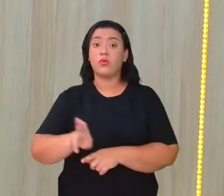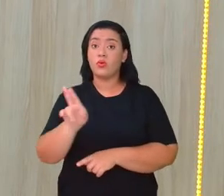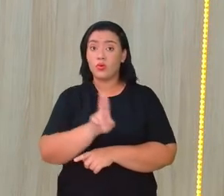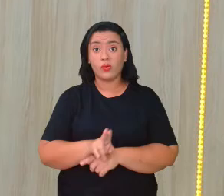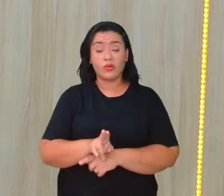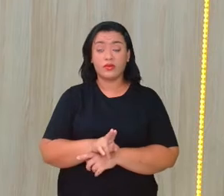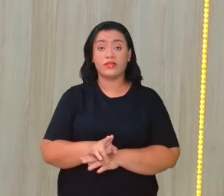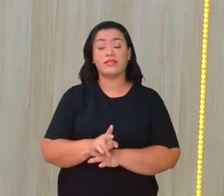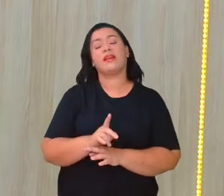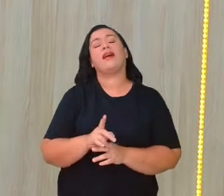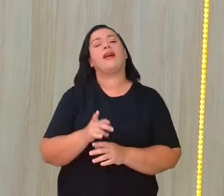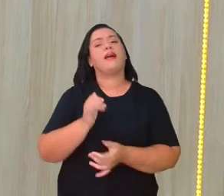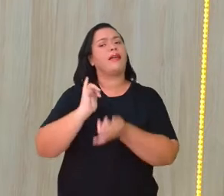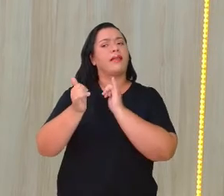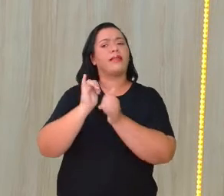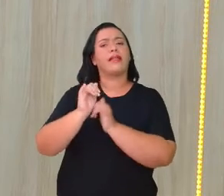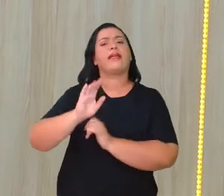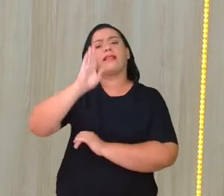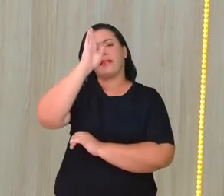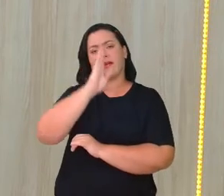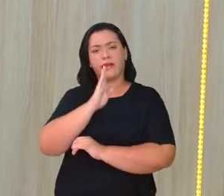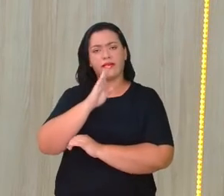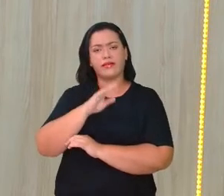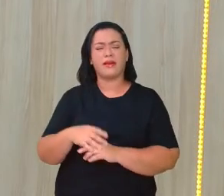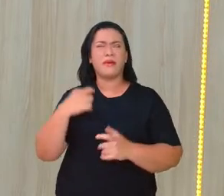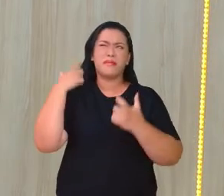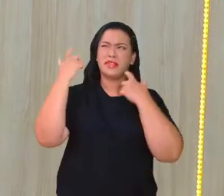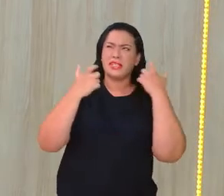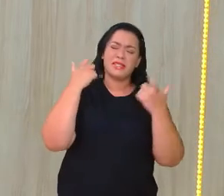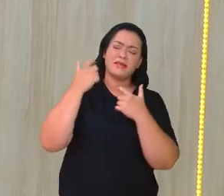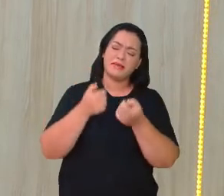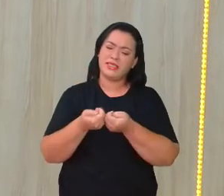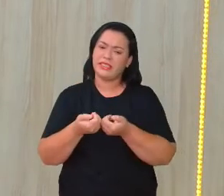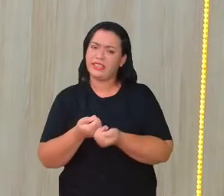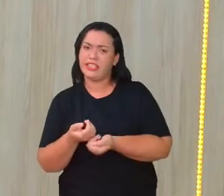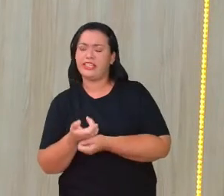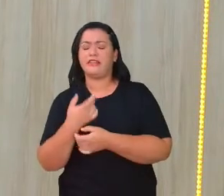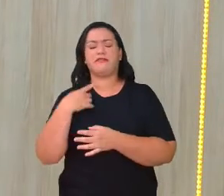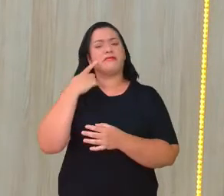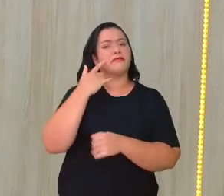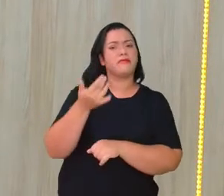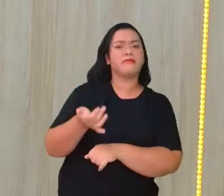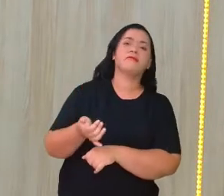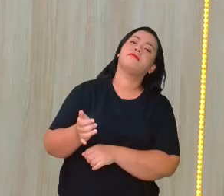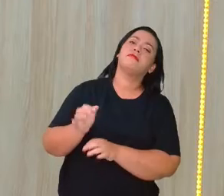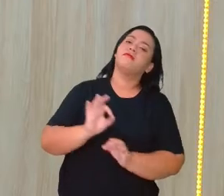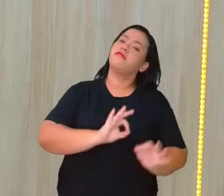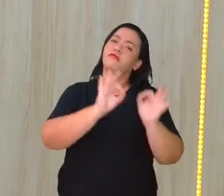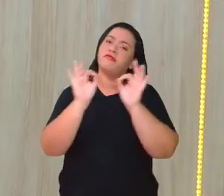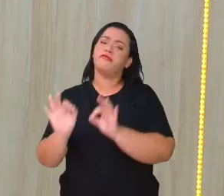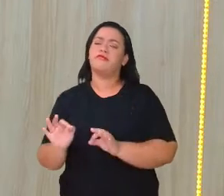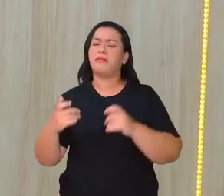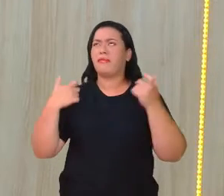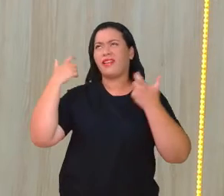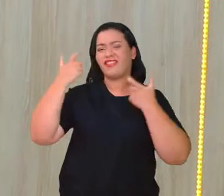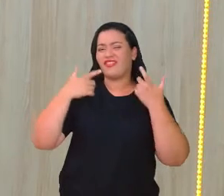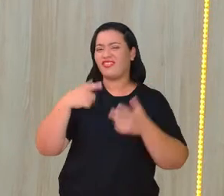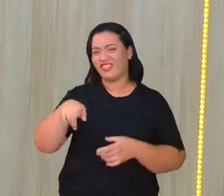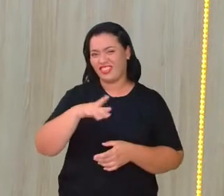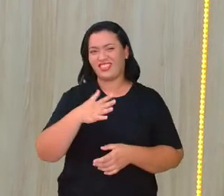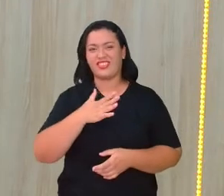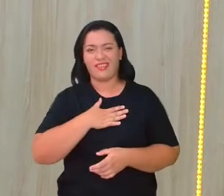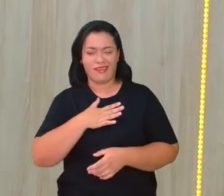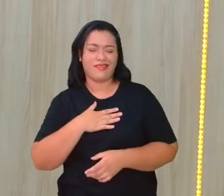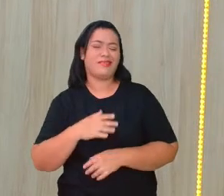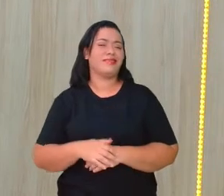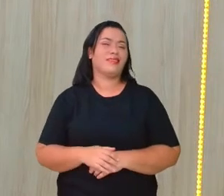consumir os dados móveis. Então não precisa se preocupar em joguinho, em vídeos lá dos blogueiros e blogueiras que vocês gostam de